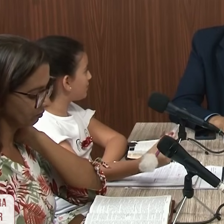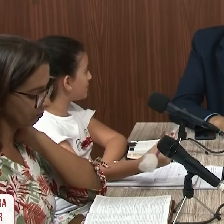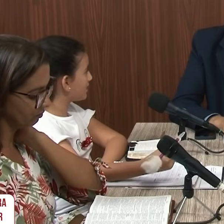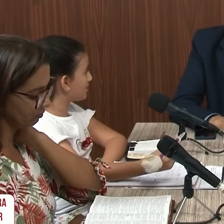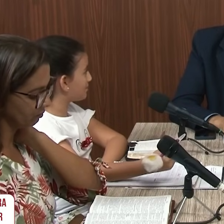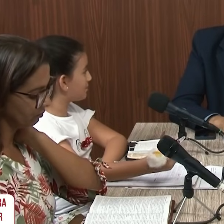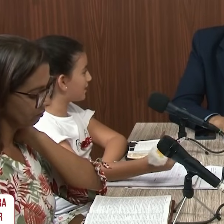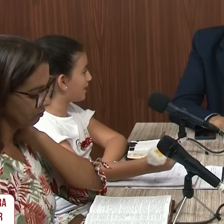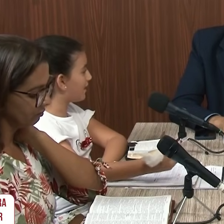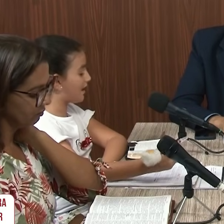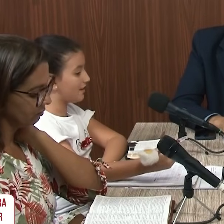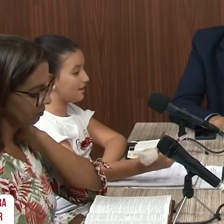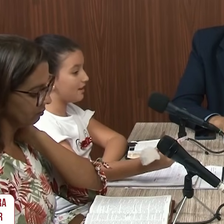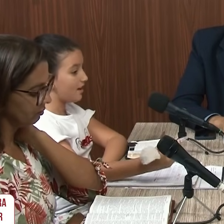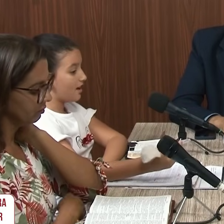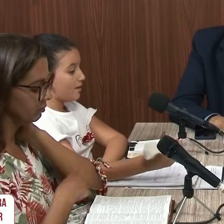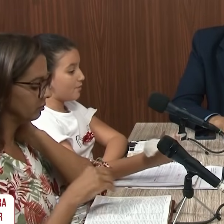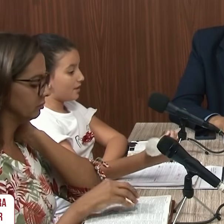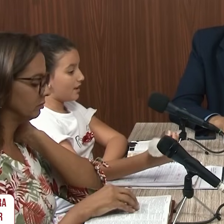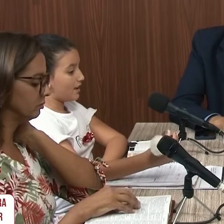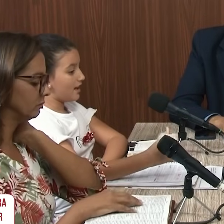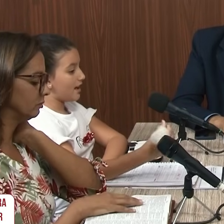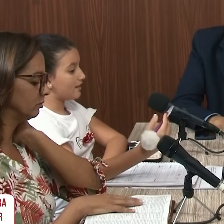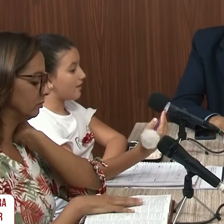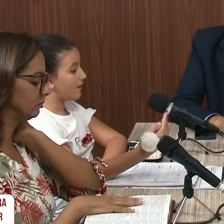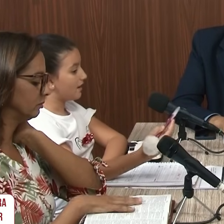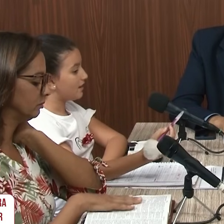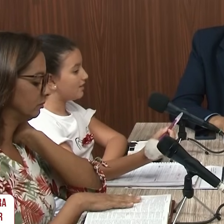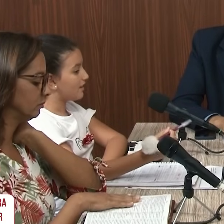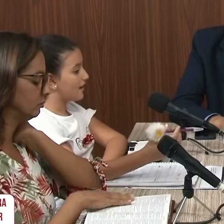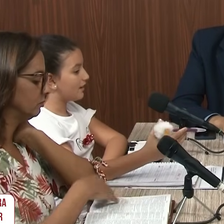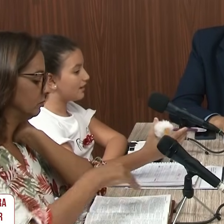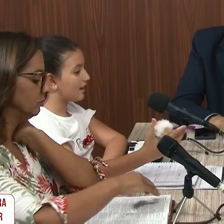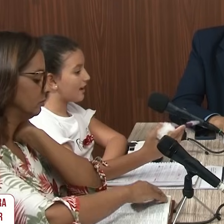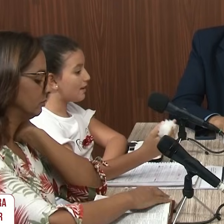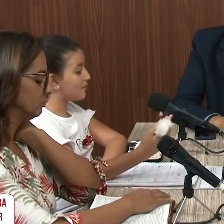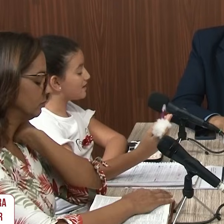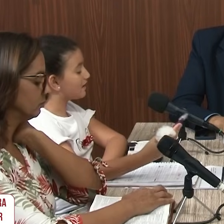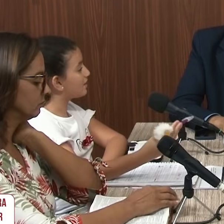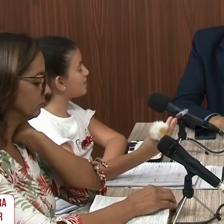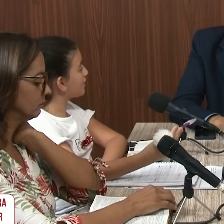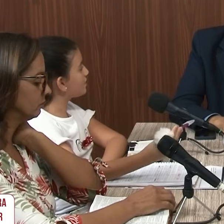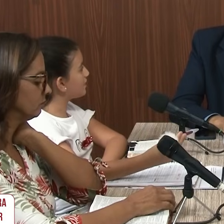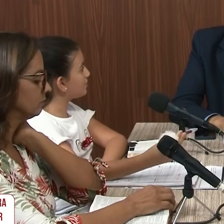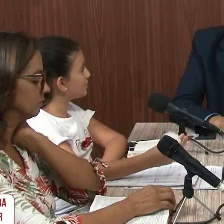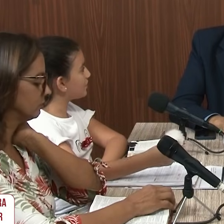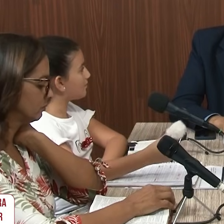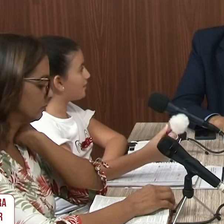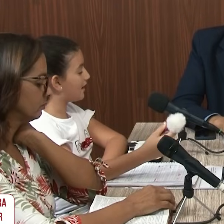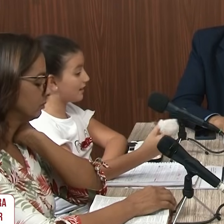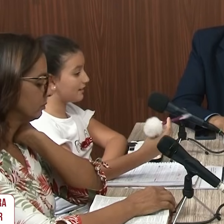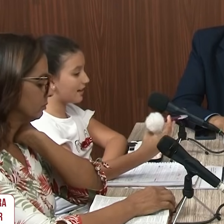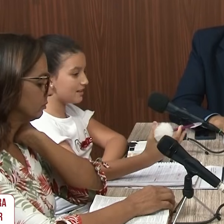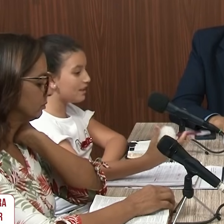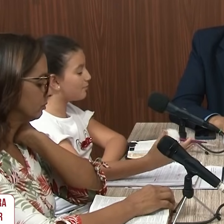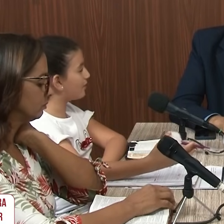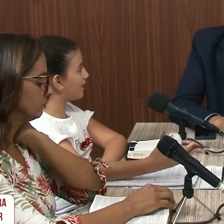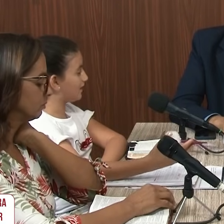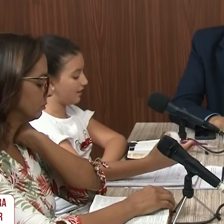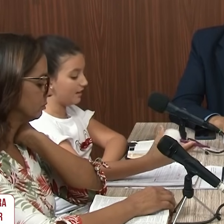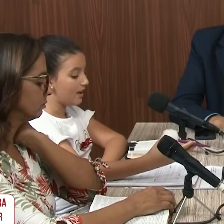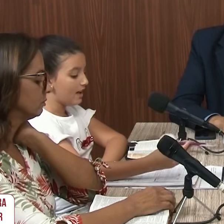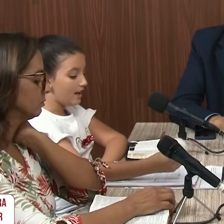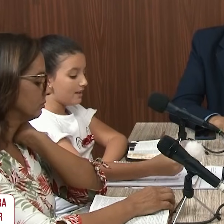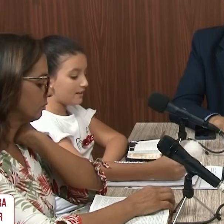do Espírito Santo, porque tá falando, ela tá representando o Senhor Jesus, como ela